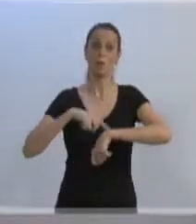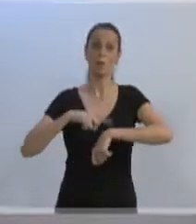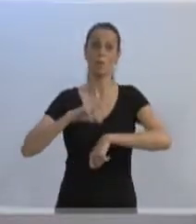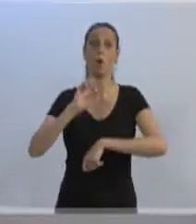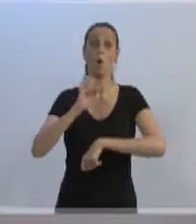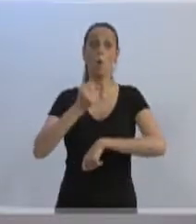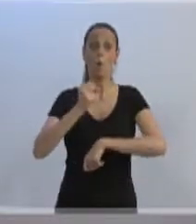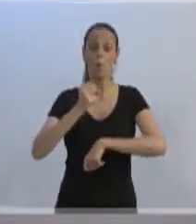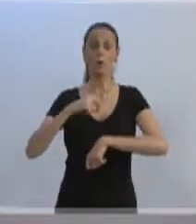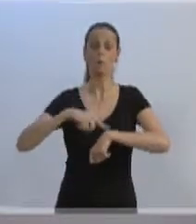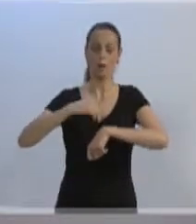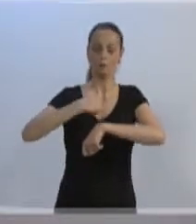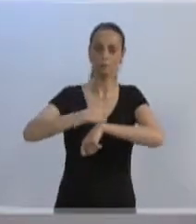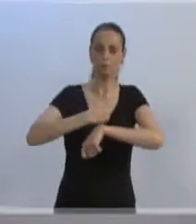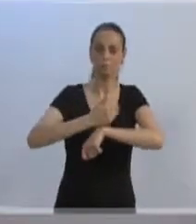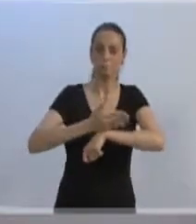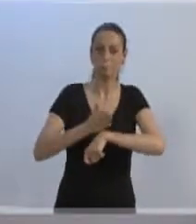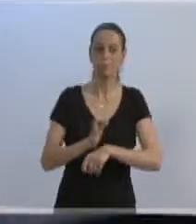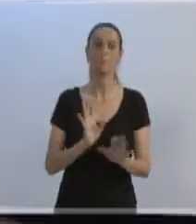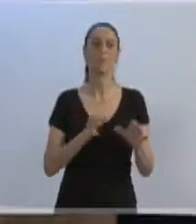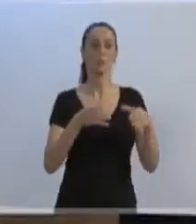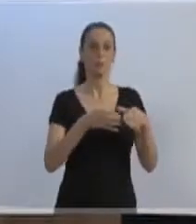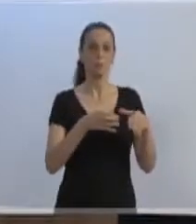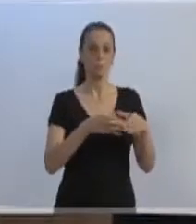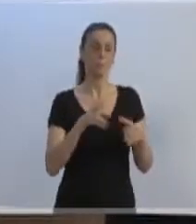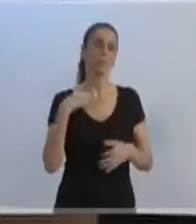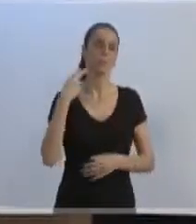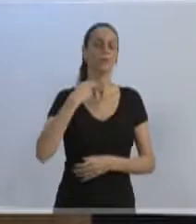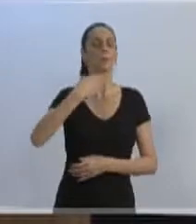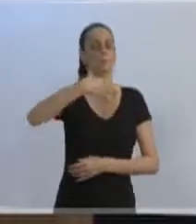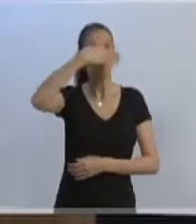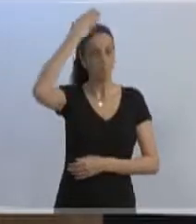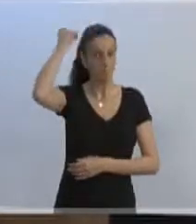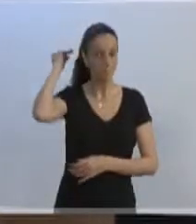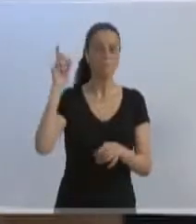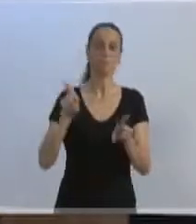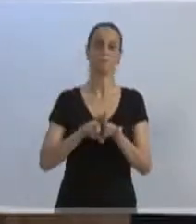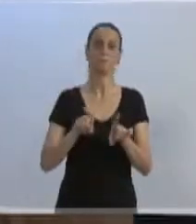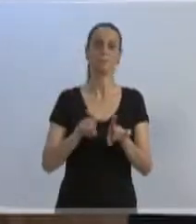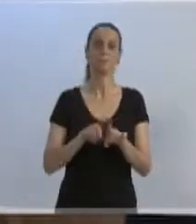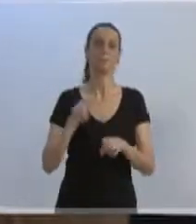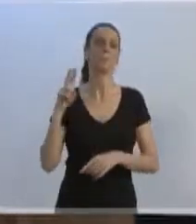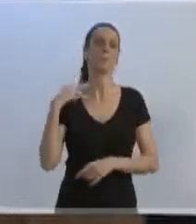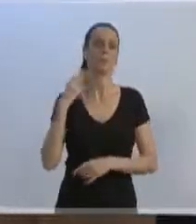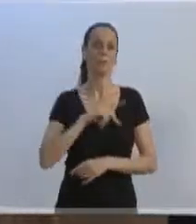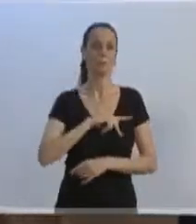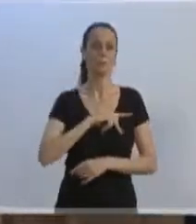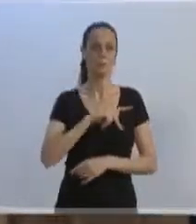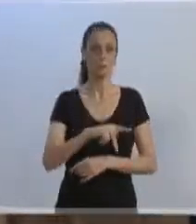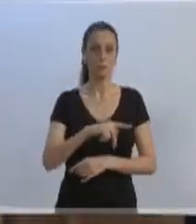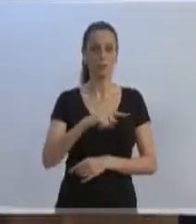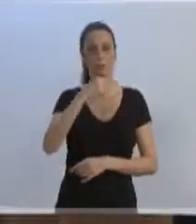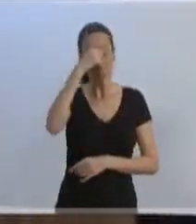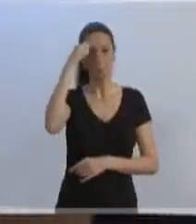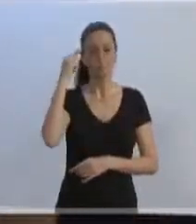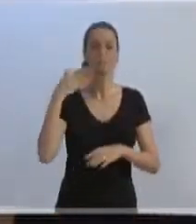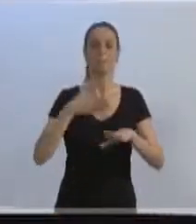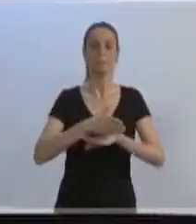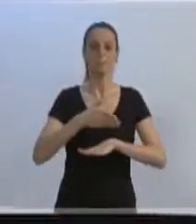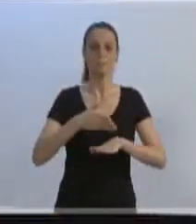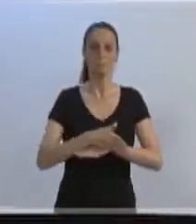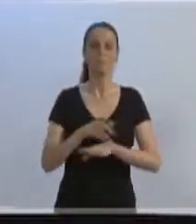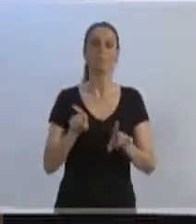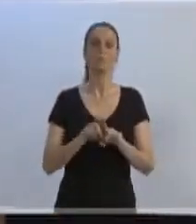a comissão aqui pelo vereador alexandre vereadora é presidente desta casa também que participa